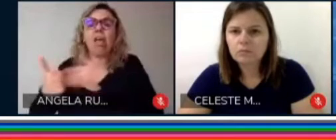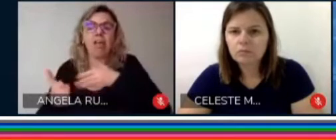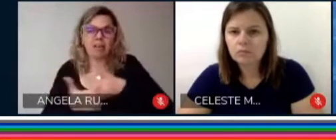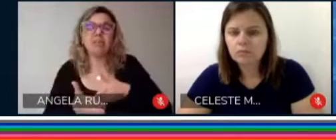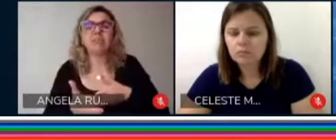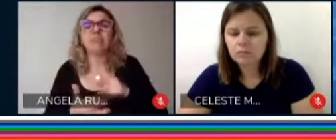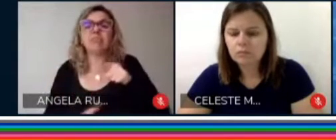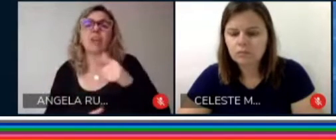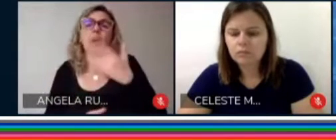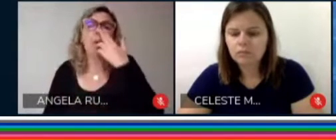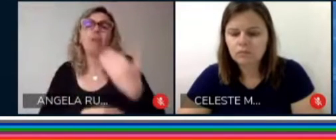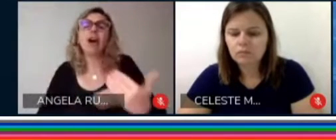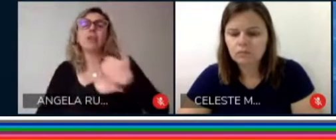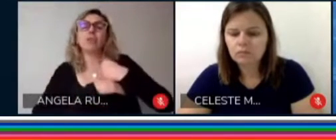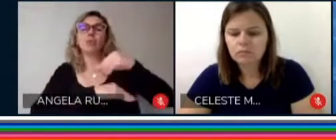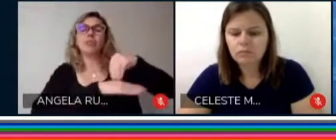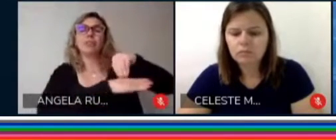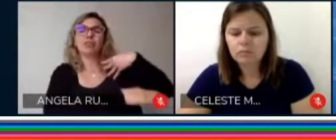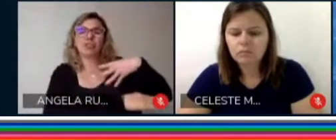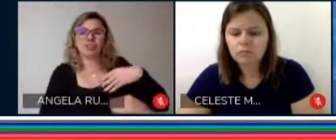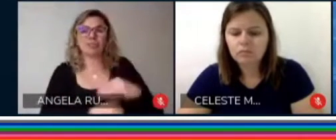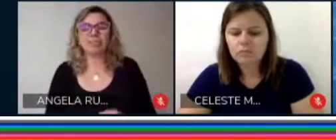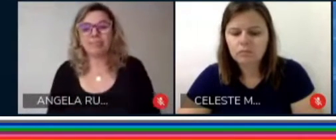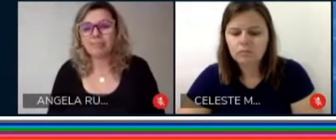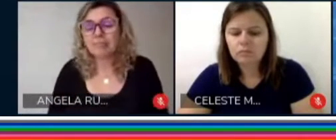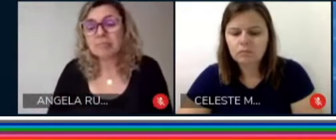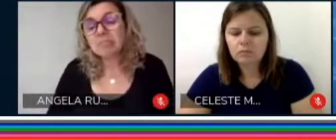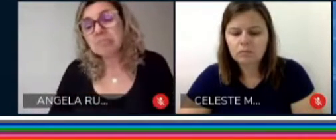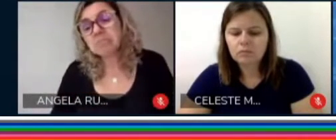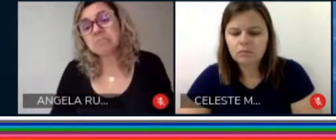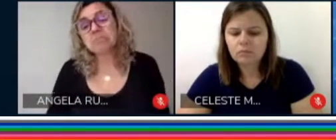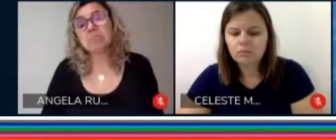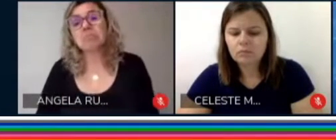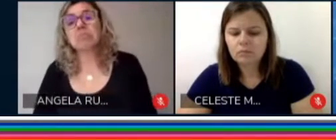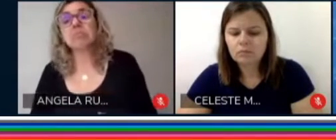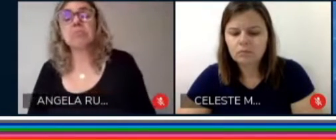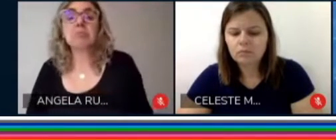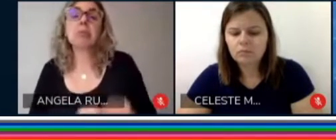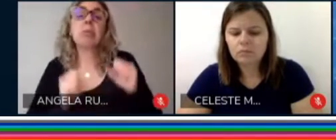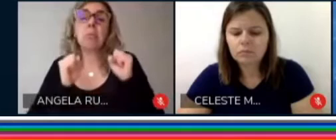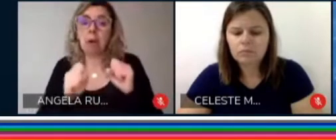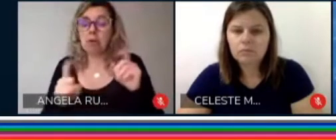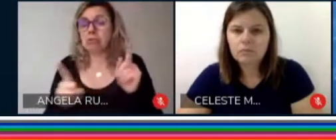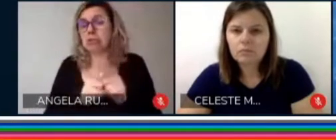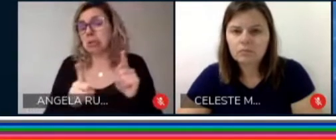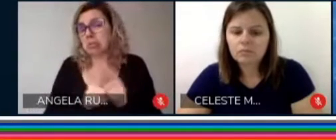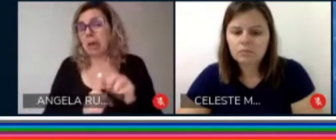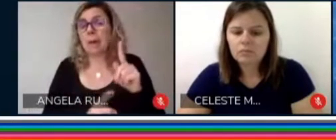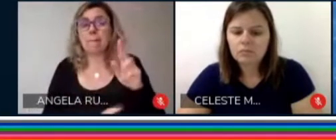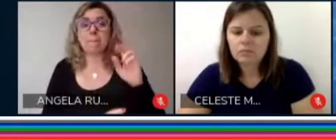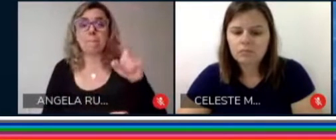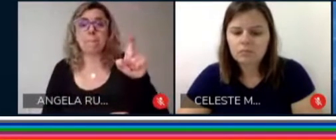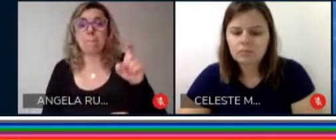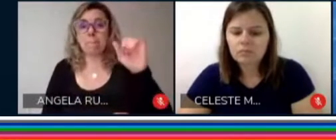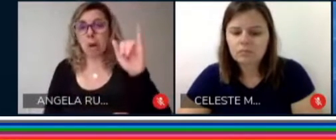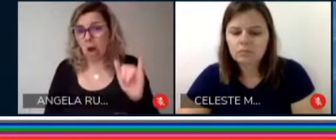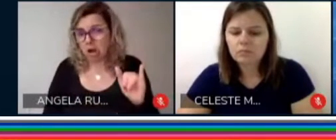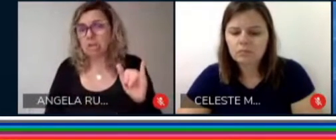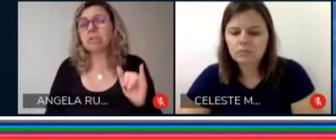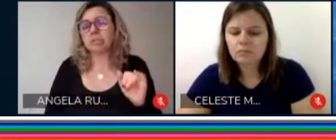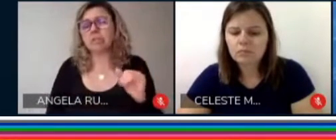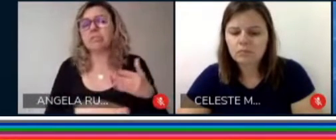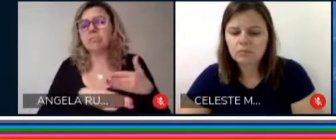acesso dentro da universidade. Né. Eu posso também fazer o acesso remoto via proxy, né, ou rede CAF, mas isso